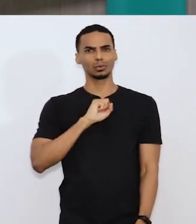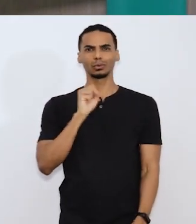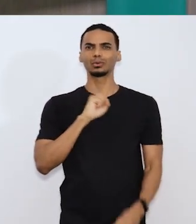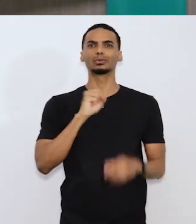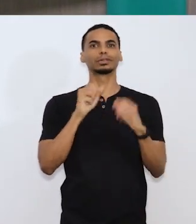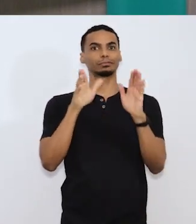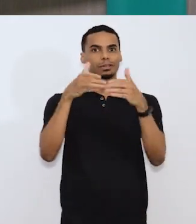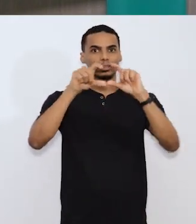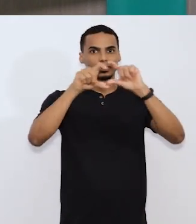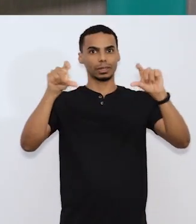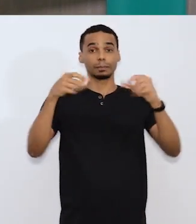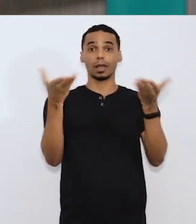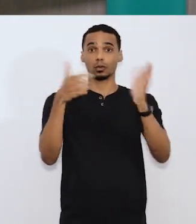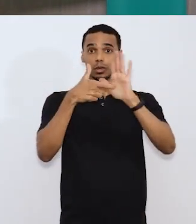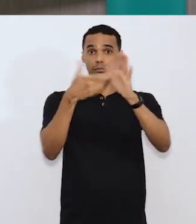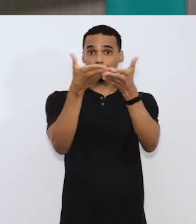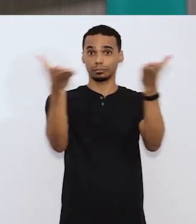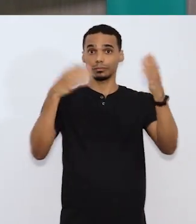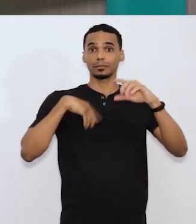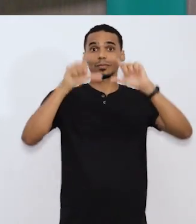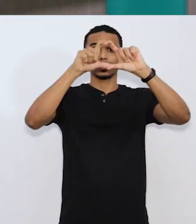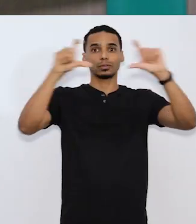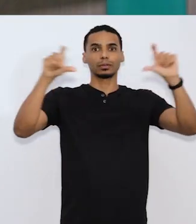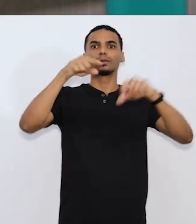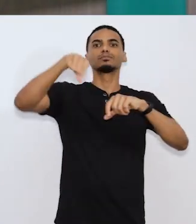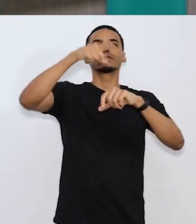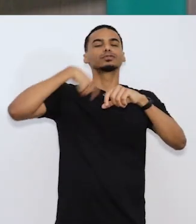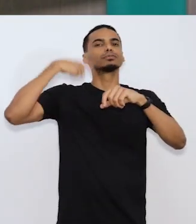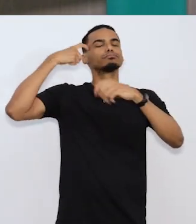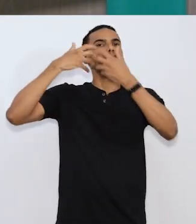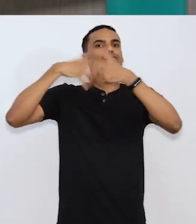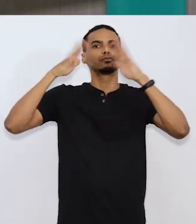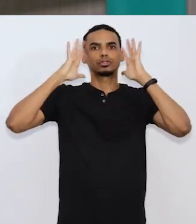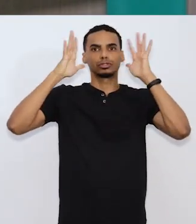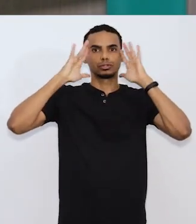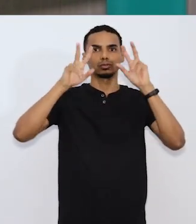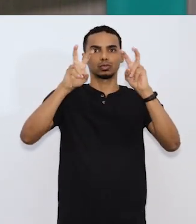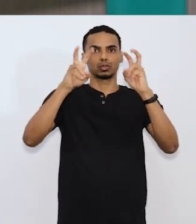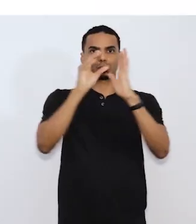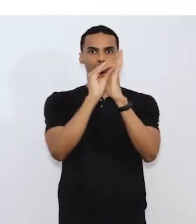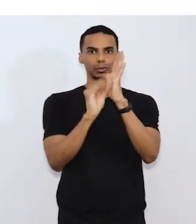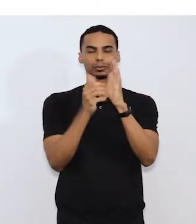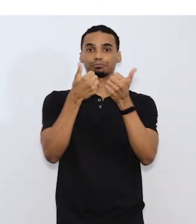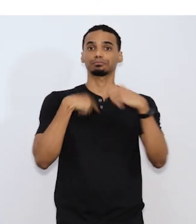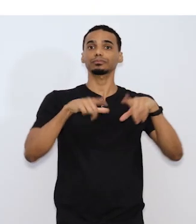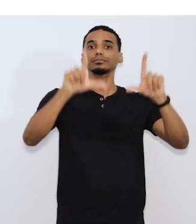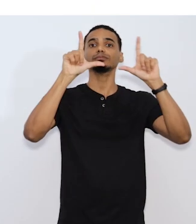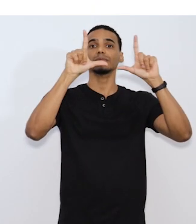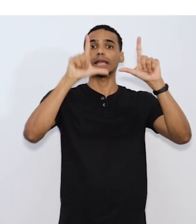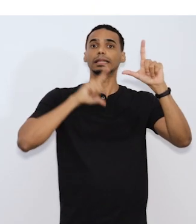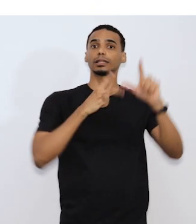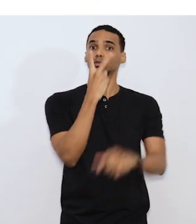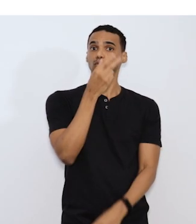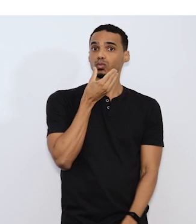exercícios e eu trago para vocês aqui uma tirinha para a gente refletir sobre o assunto que nós estamos estudando. No primeiro quadrinho, nós temos 2